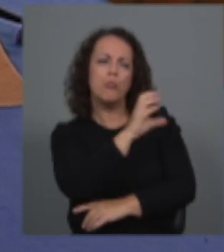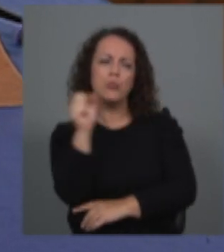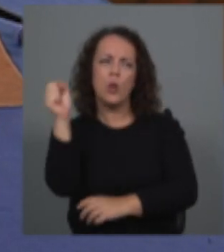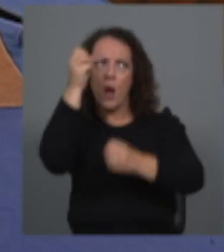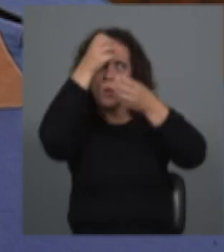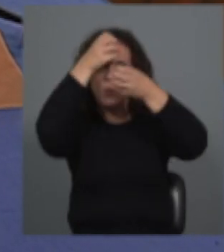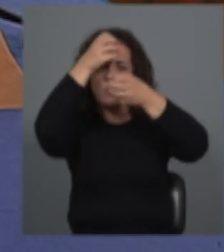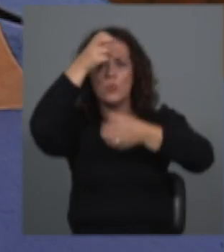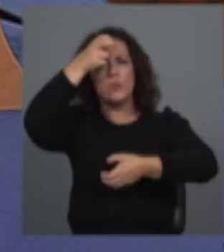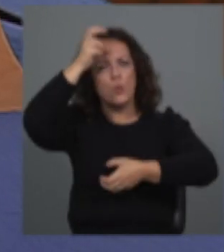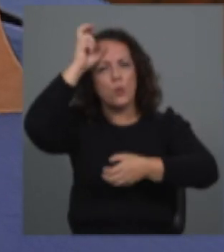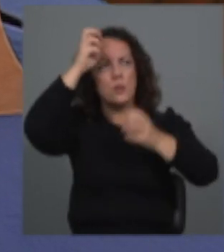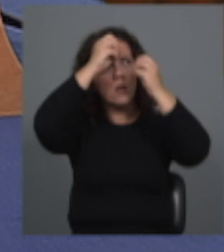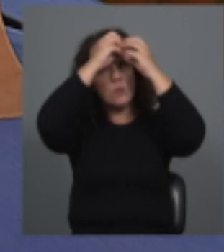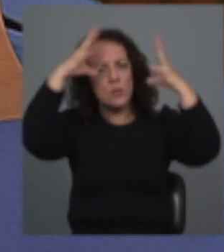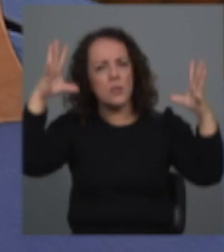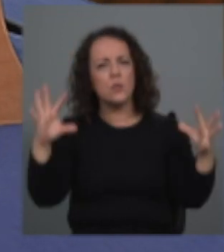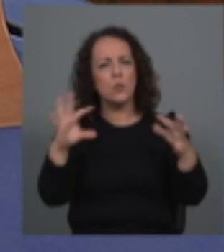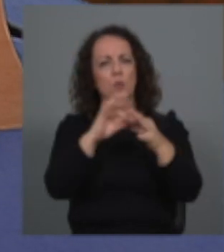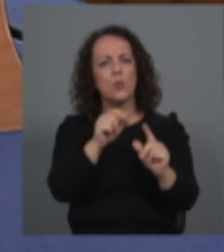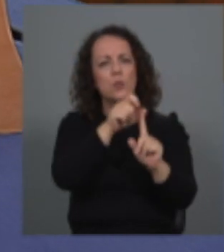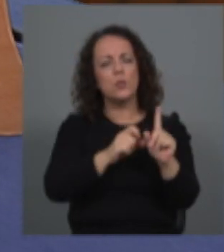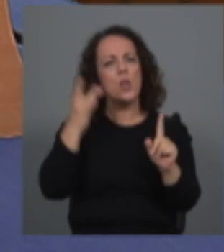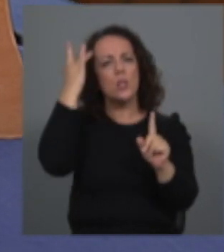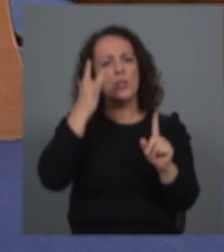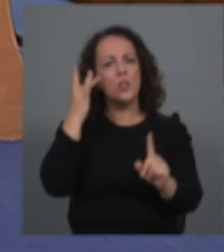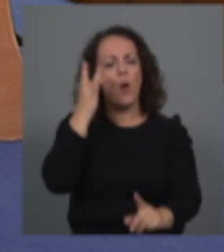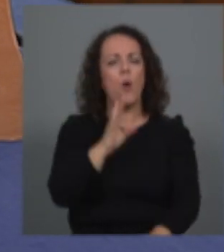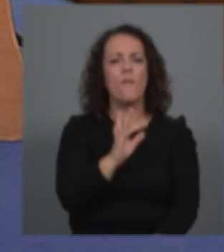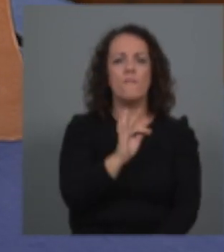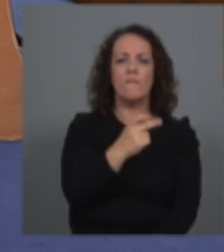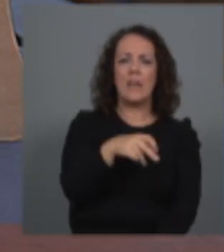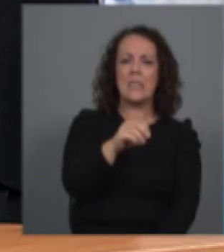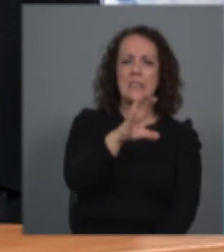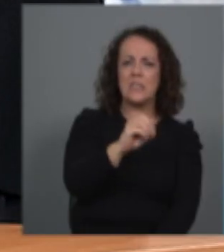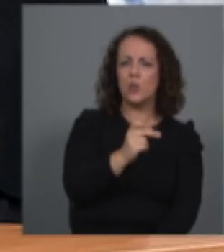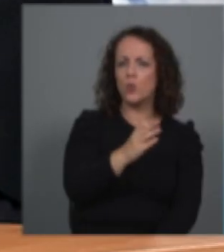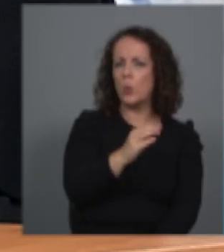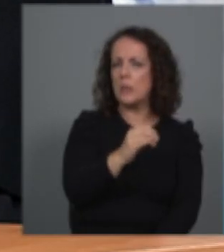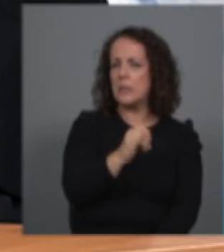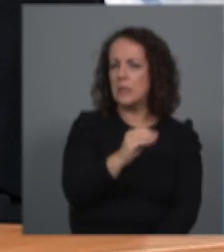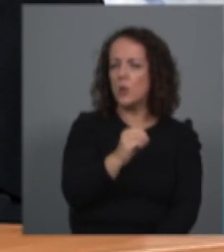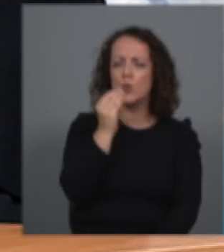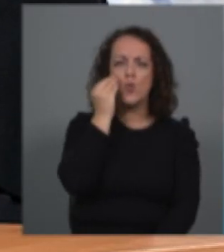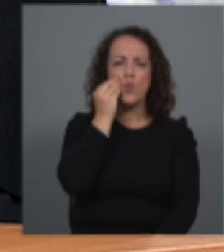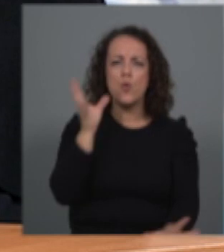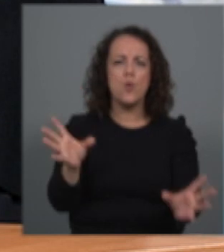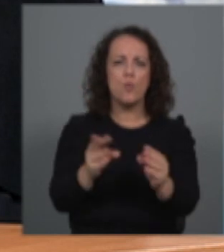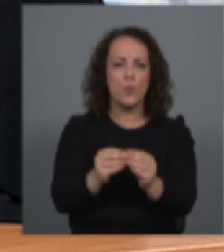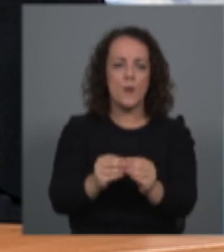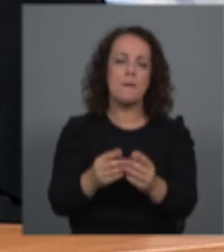concepções em que poderia estar a ser envolvido? Sim, eu costumo dizer que só um